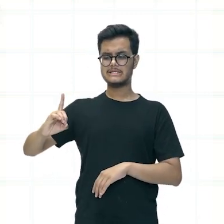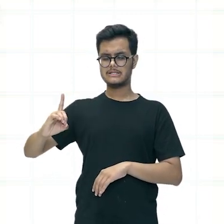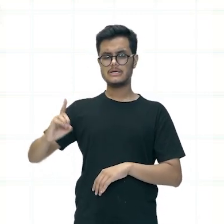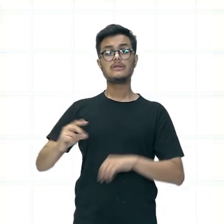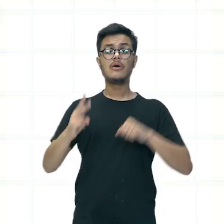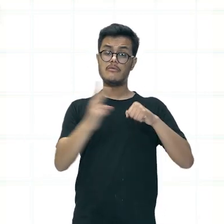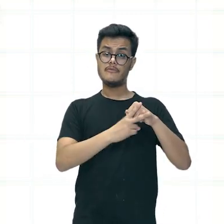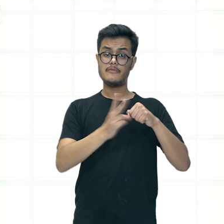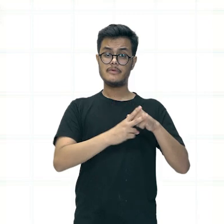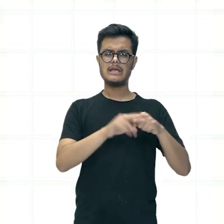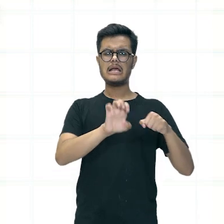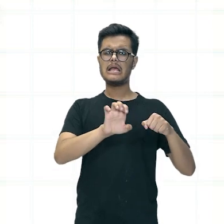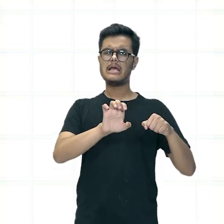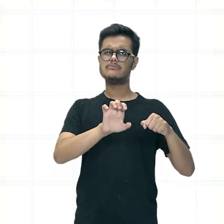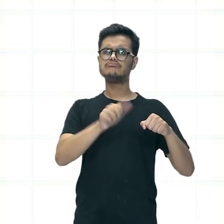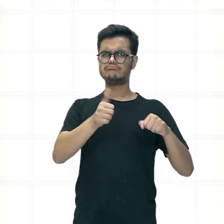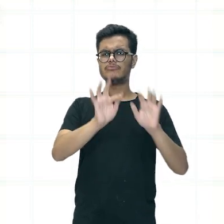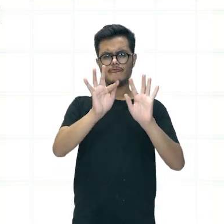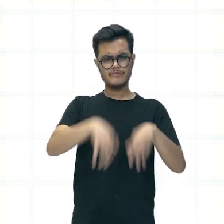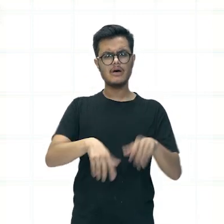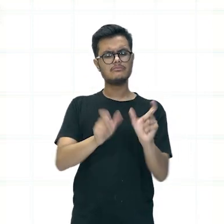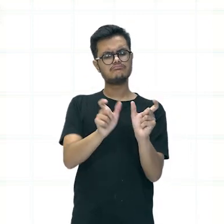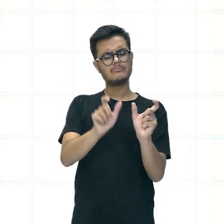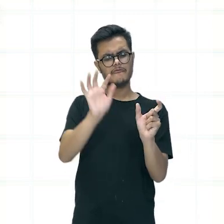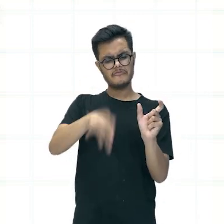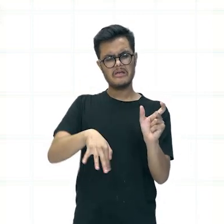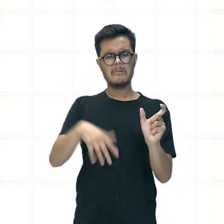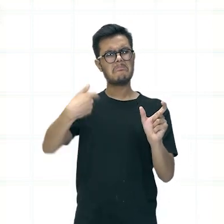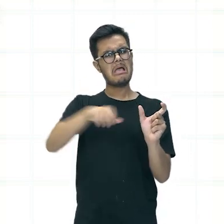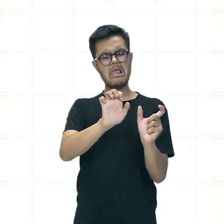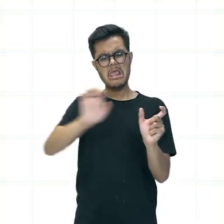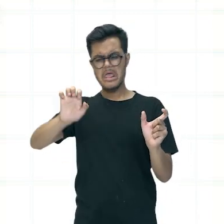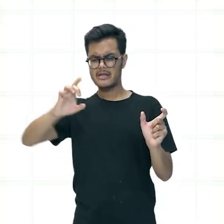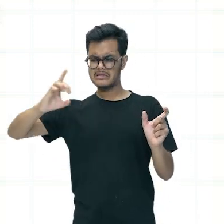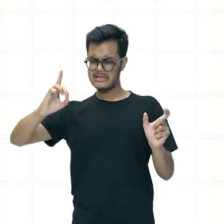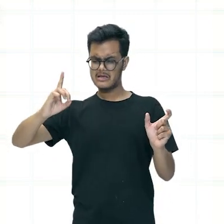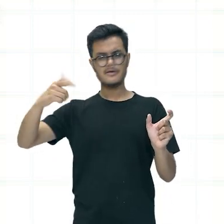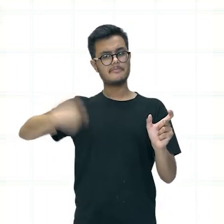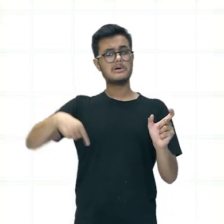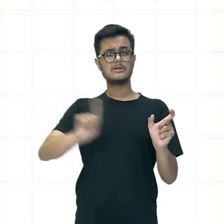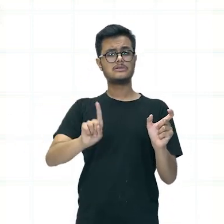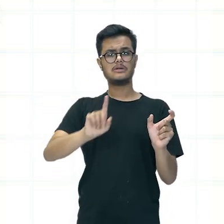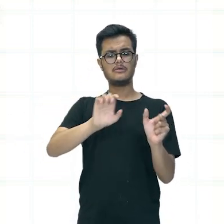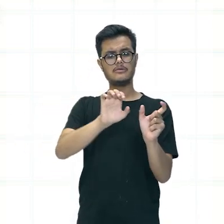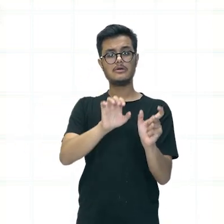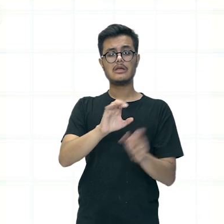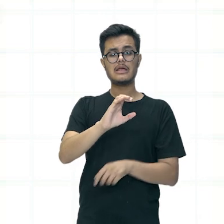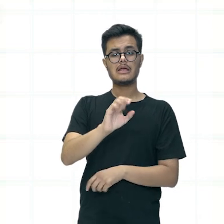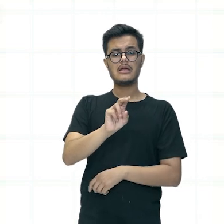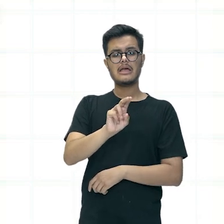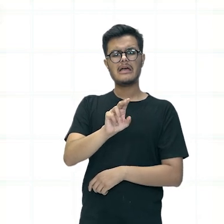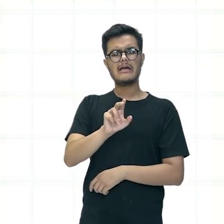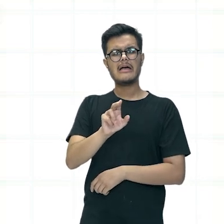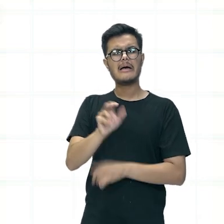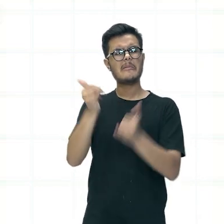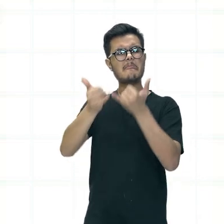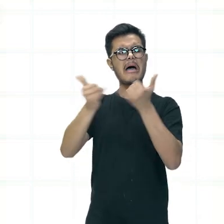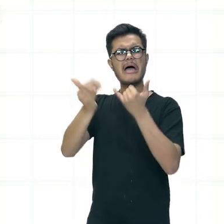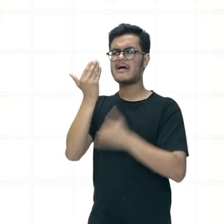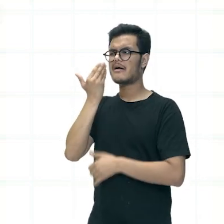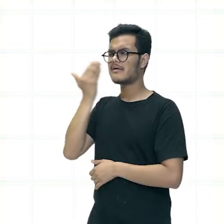verbo terminou em E, então não precisa repetir. Olha como ficaria estranho, sem